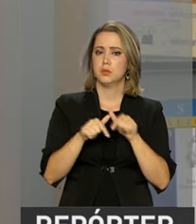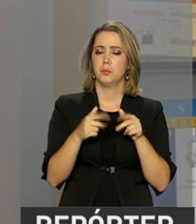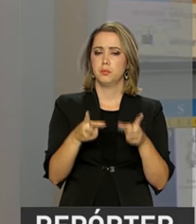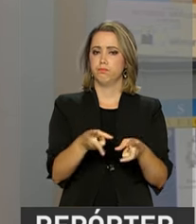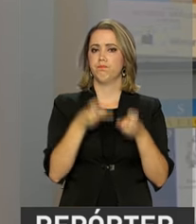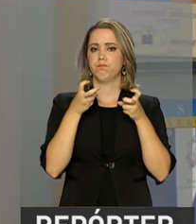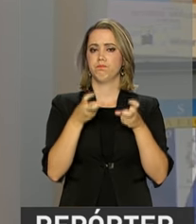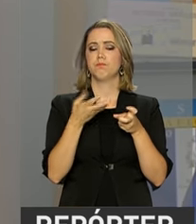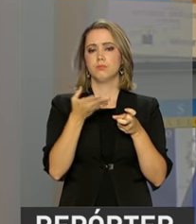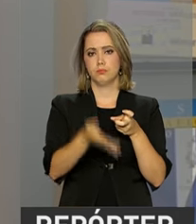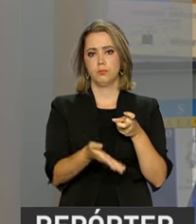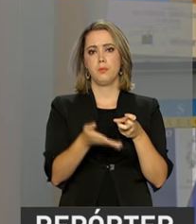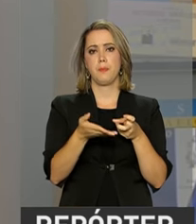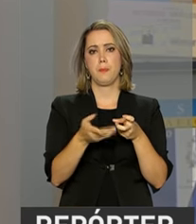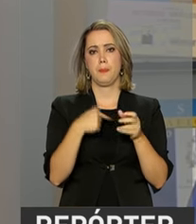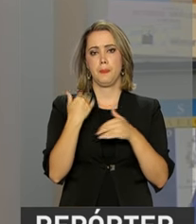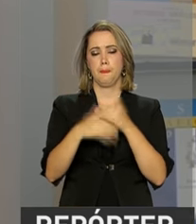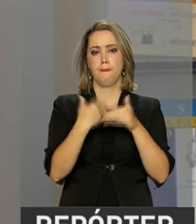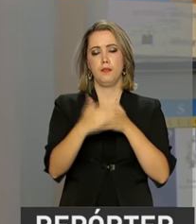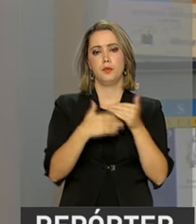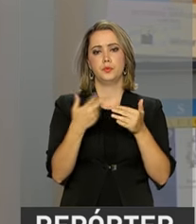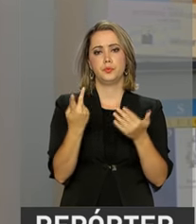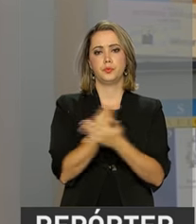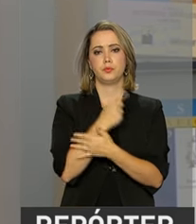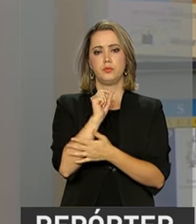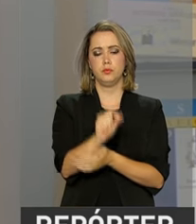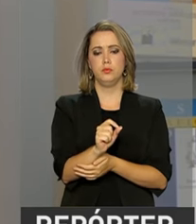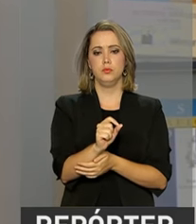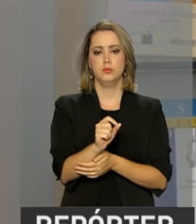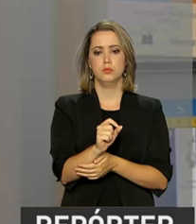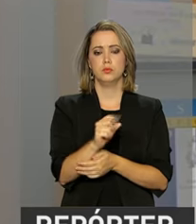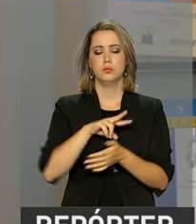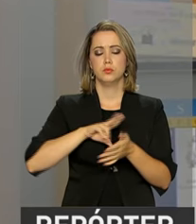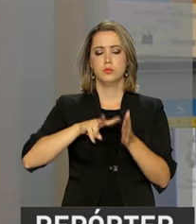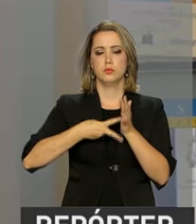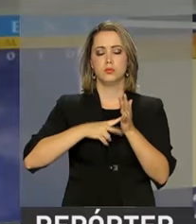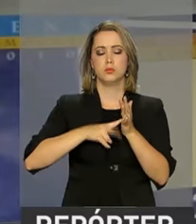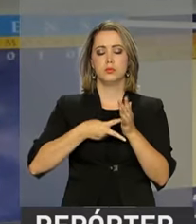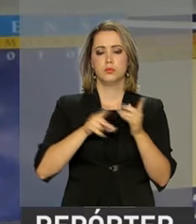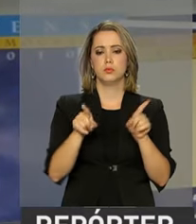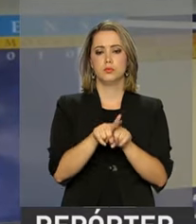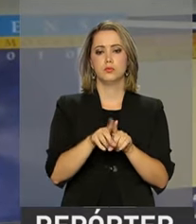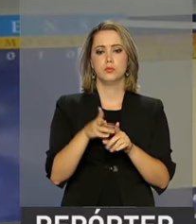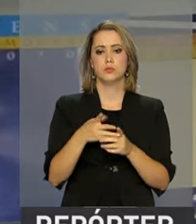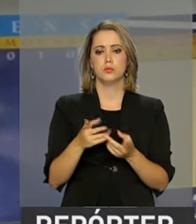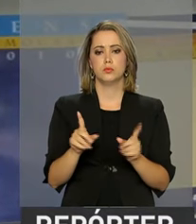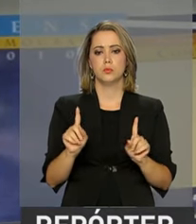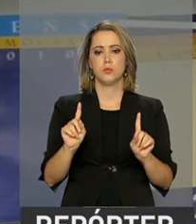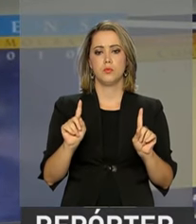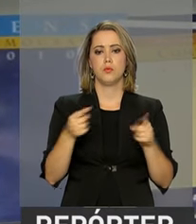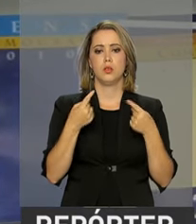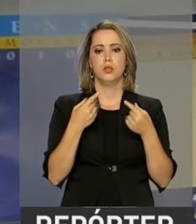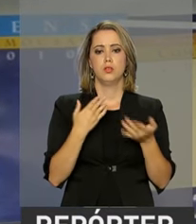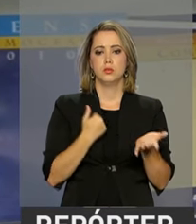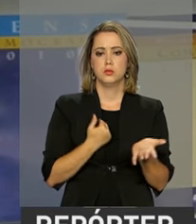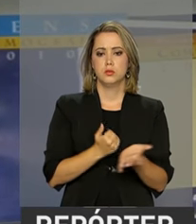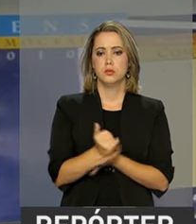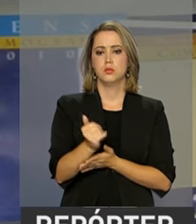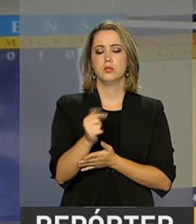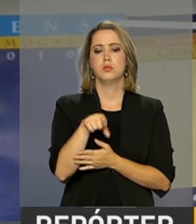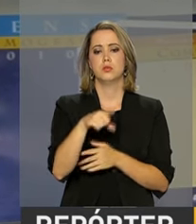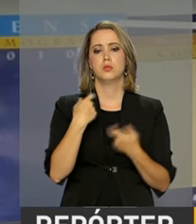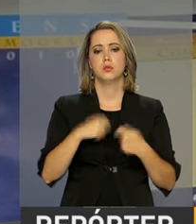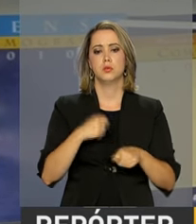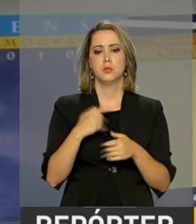acompanhar o avanço que se teve na parte referente à sindicalização. Os desafios persistem ainda, tem